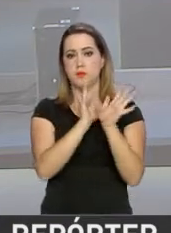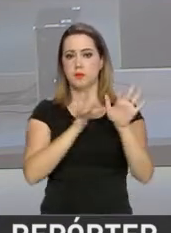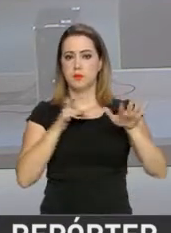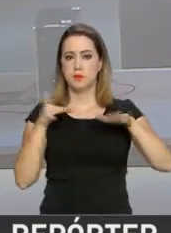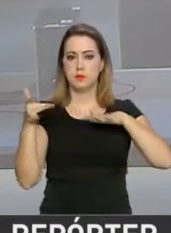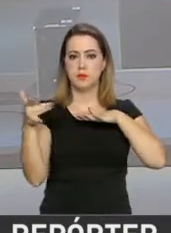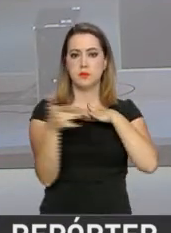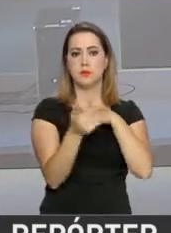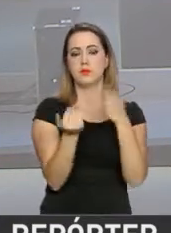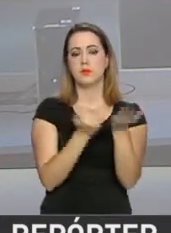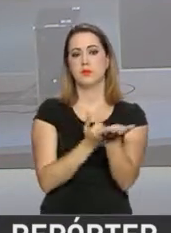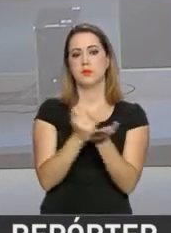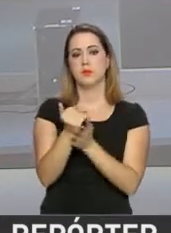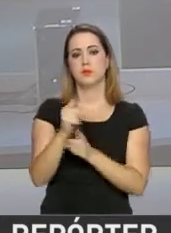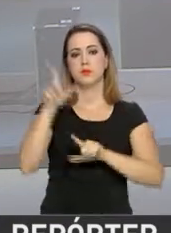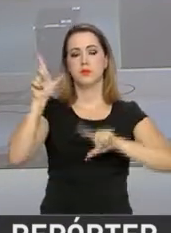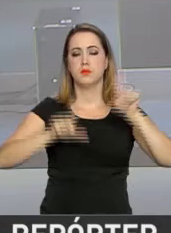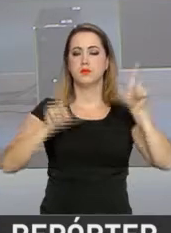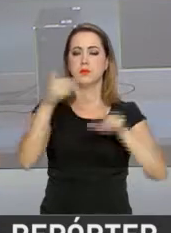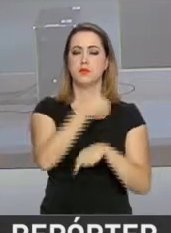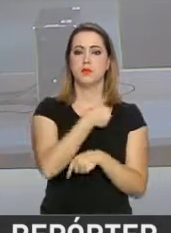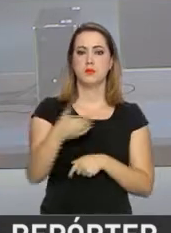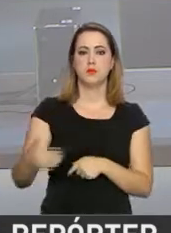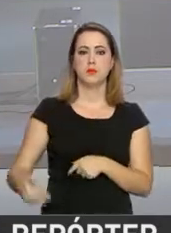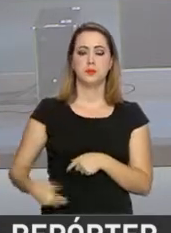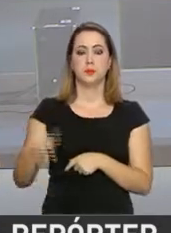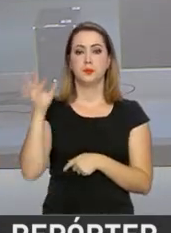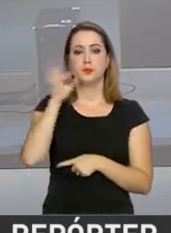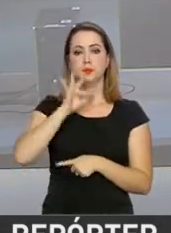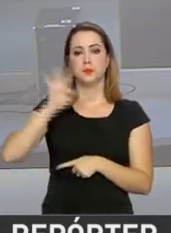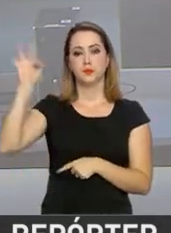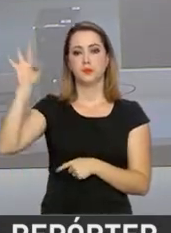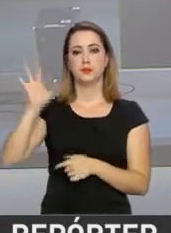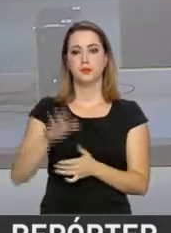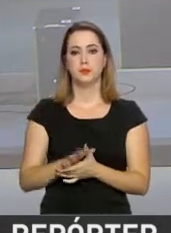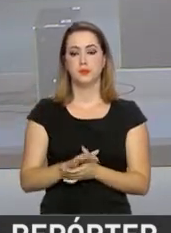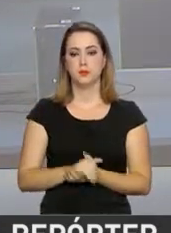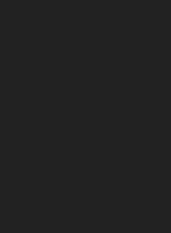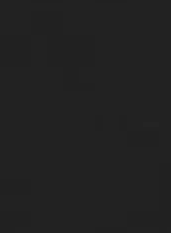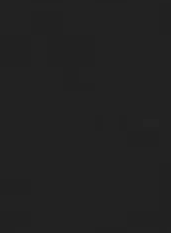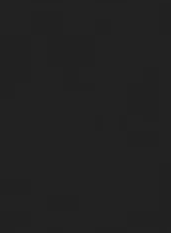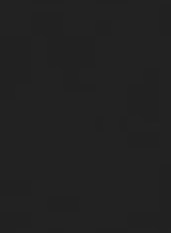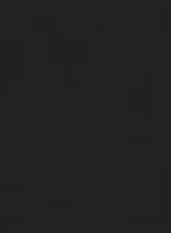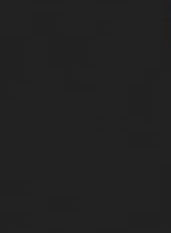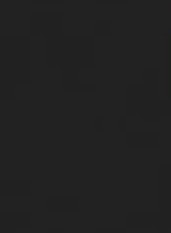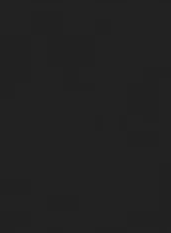as novidades pelas nossas redes sociais. Continue com a gente aqui na NBR, a TV do Governo Federal.